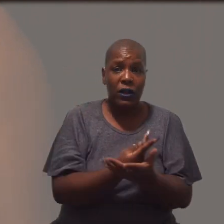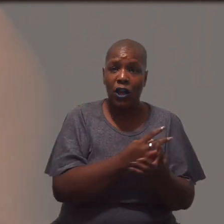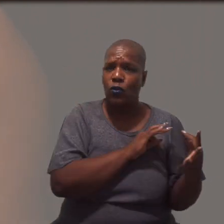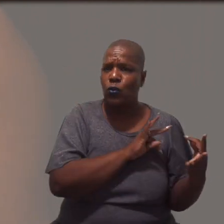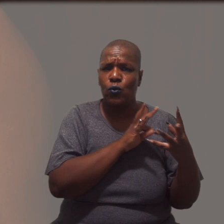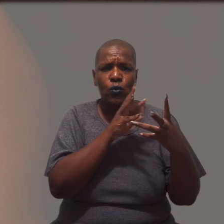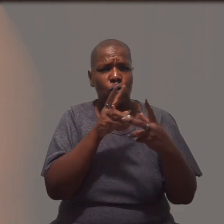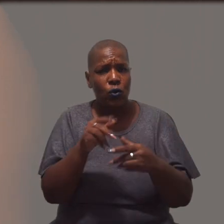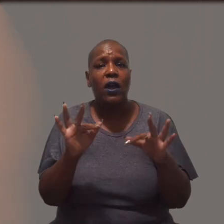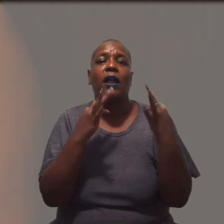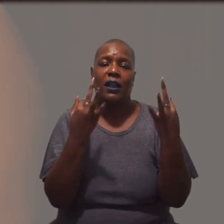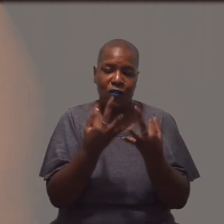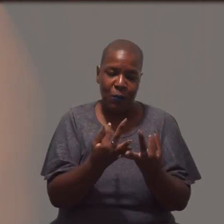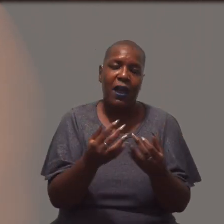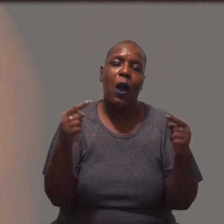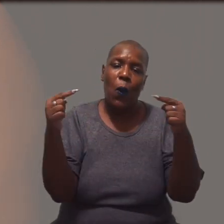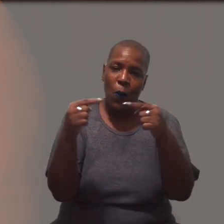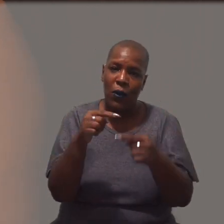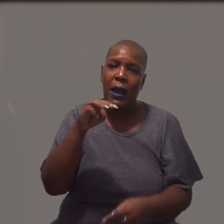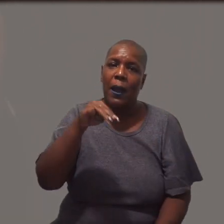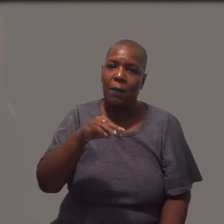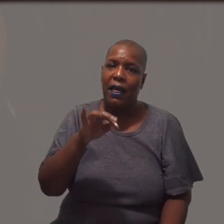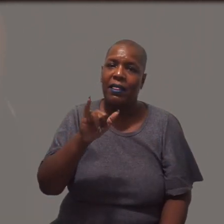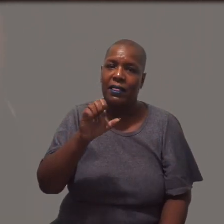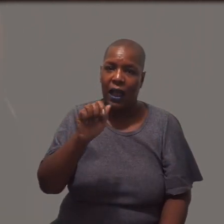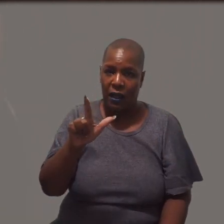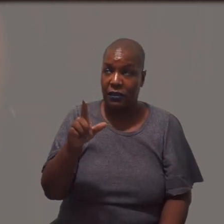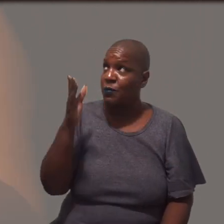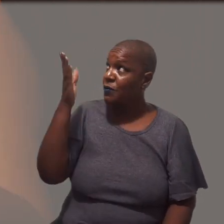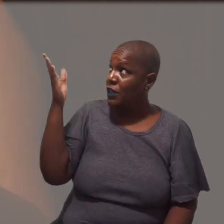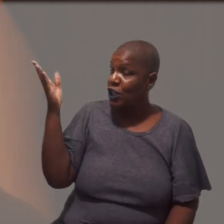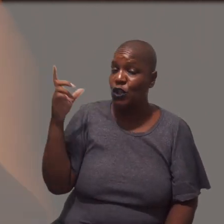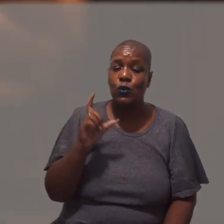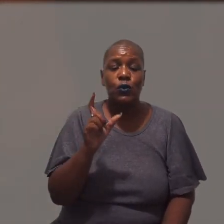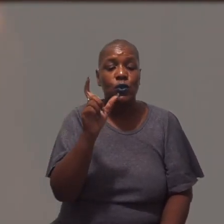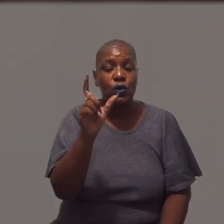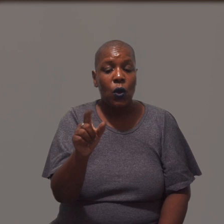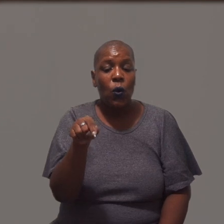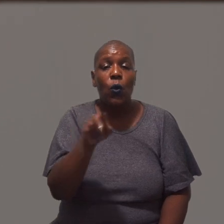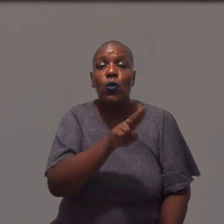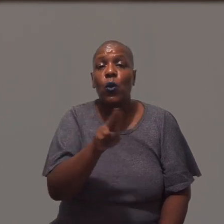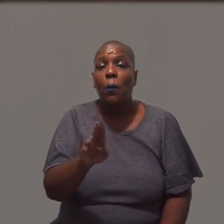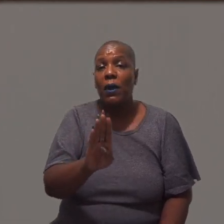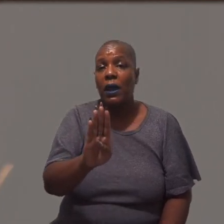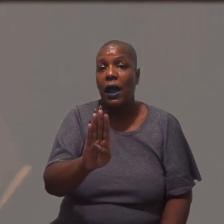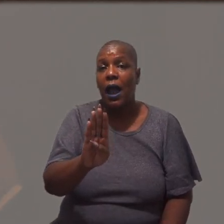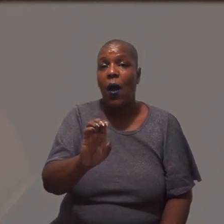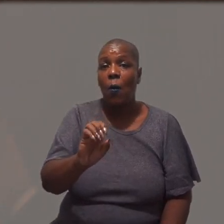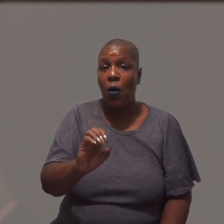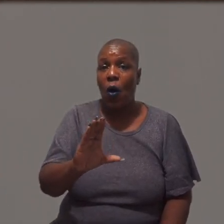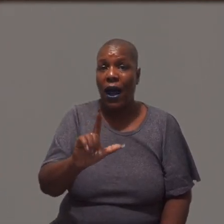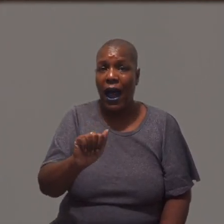com todos os instrumentos da família de metais. Esse aqui é o bocal, é uma peça de metal que